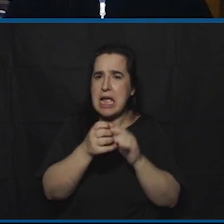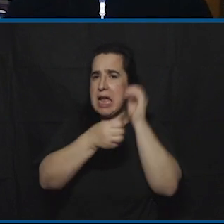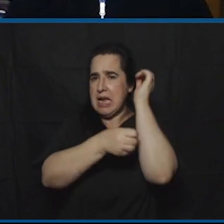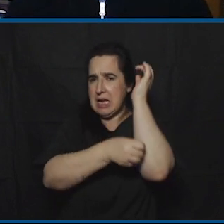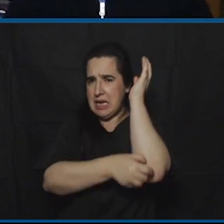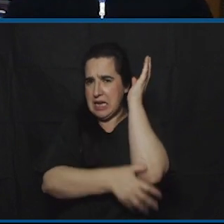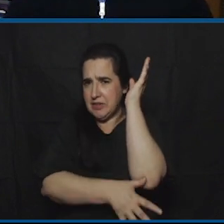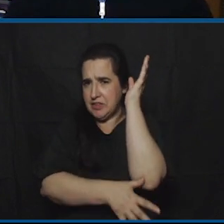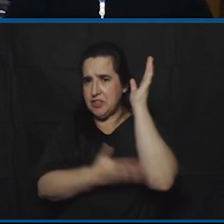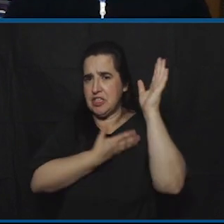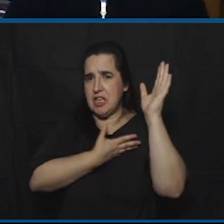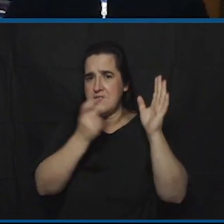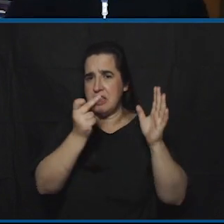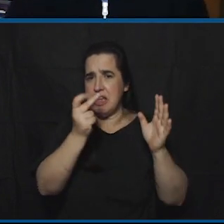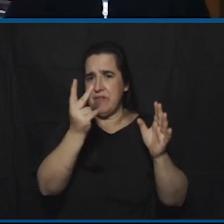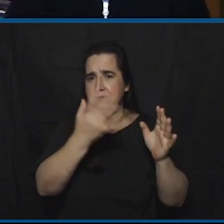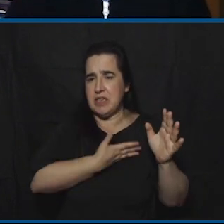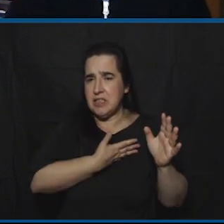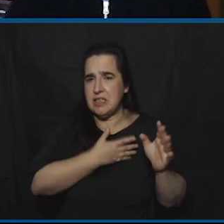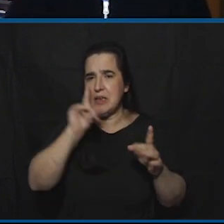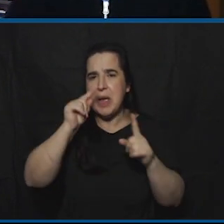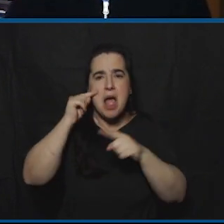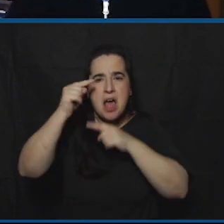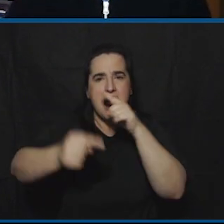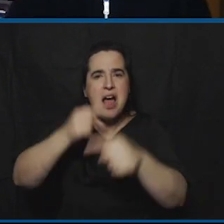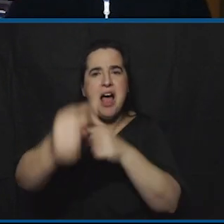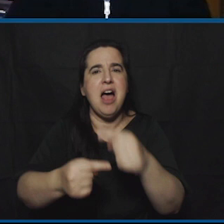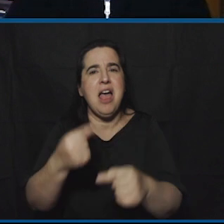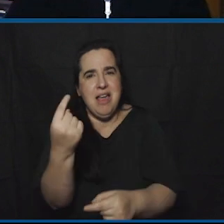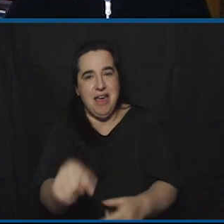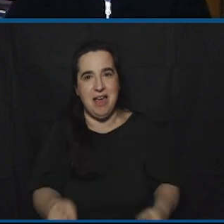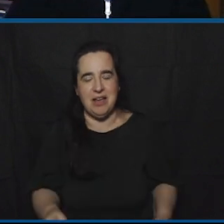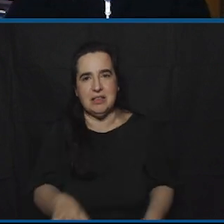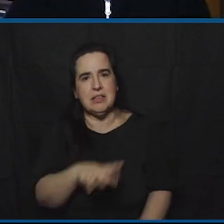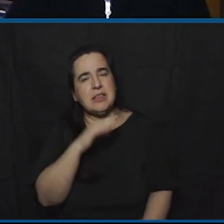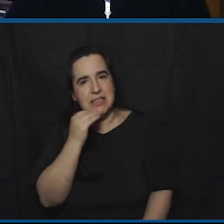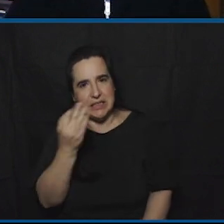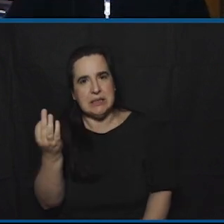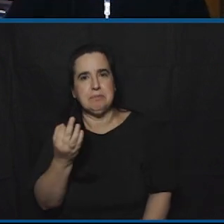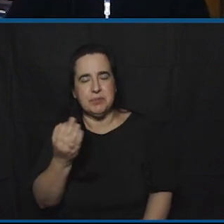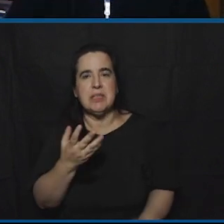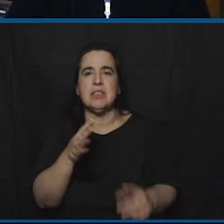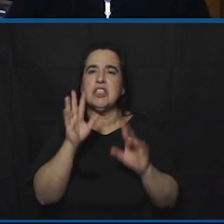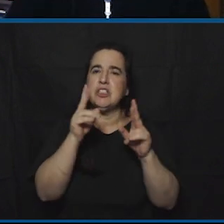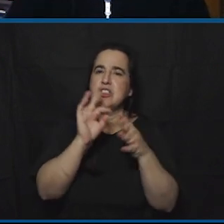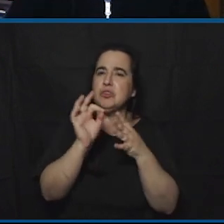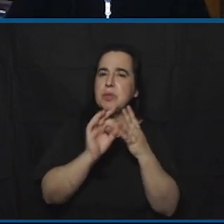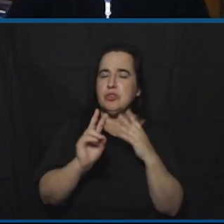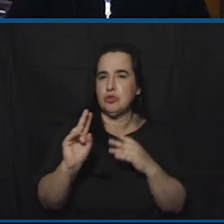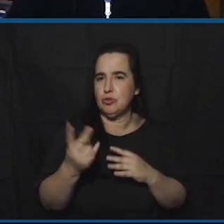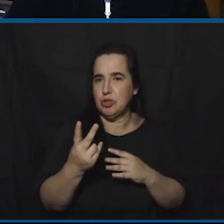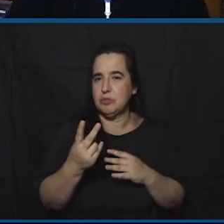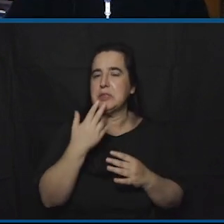a raiz de Davi e é a sua descendência também. É muito interessante estes dois aspectos, mas